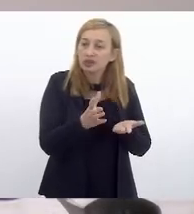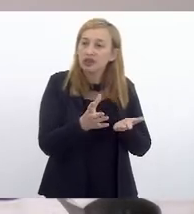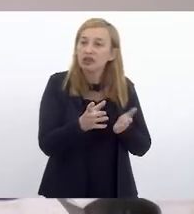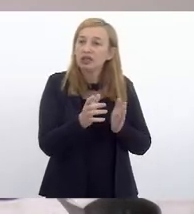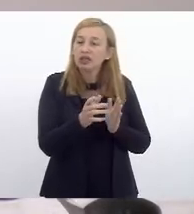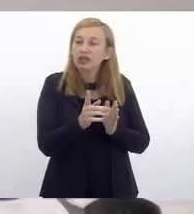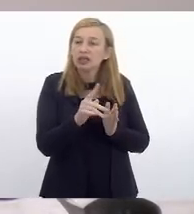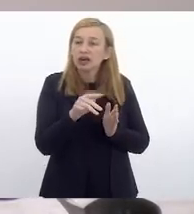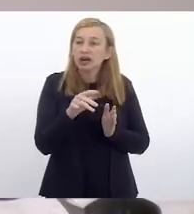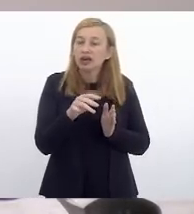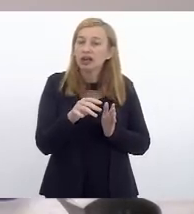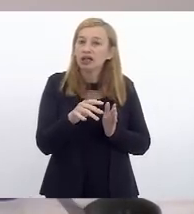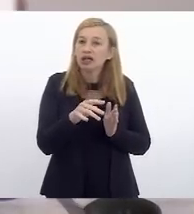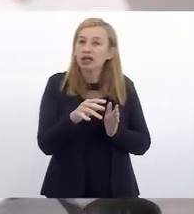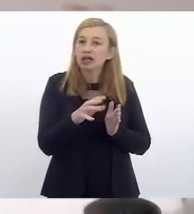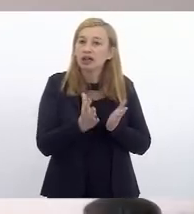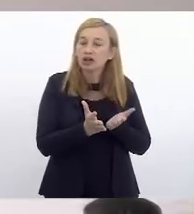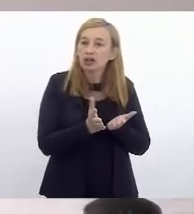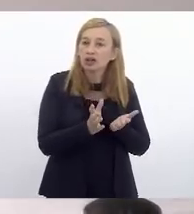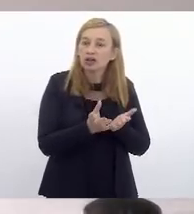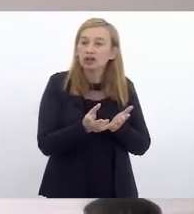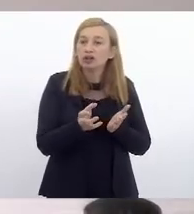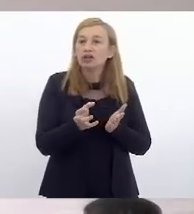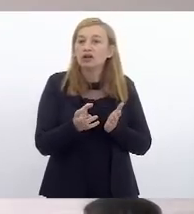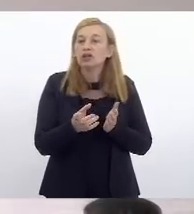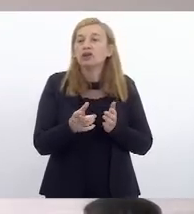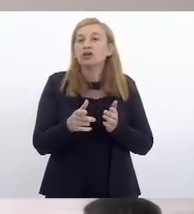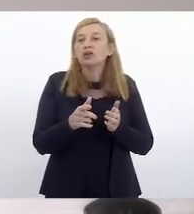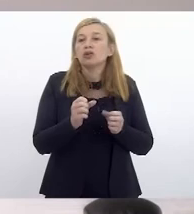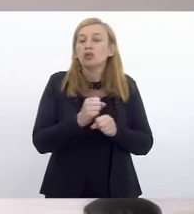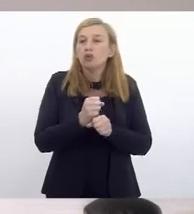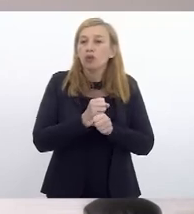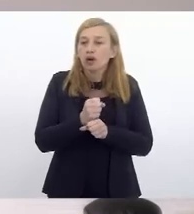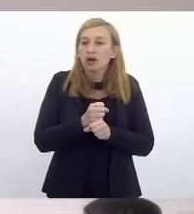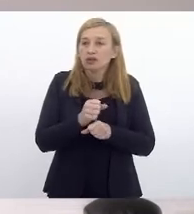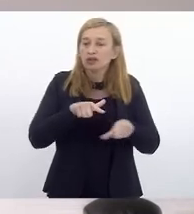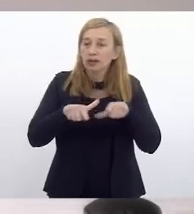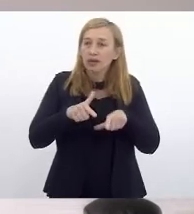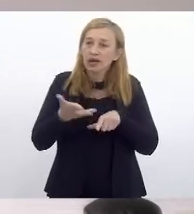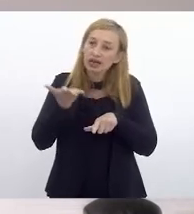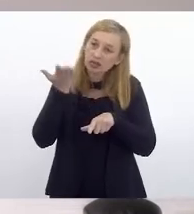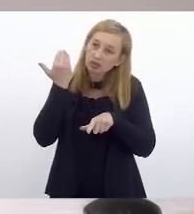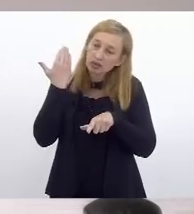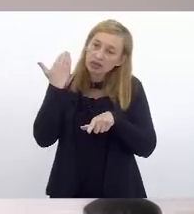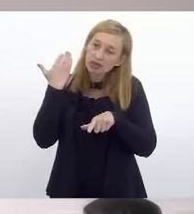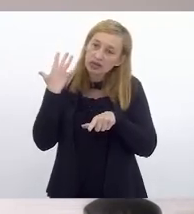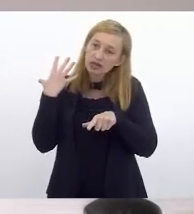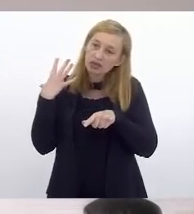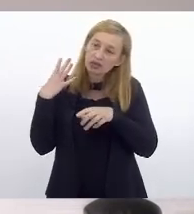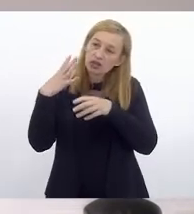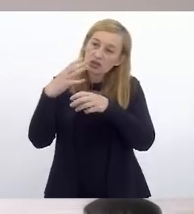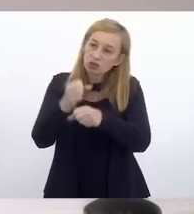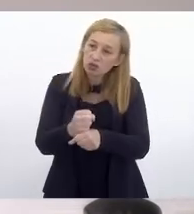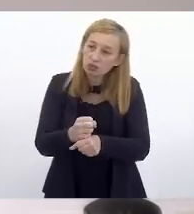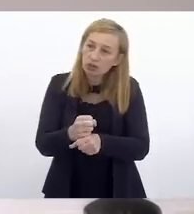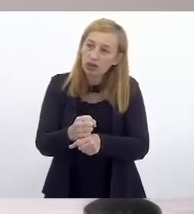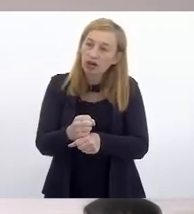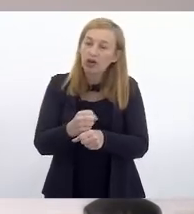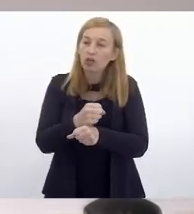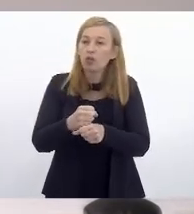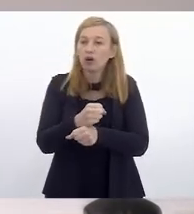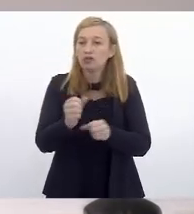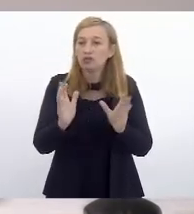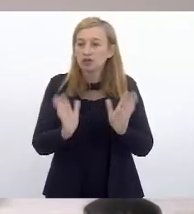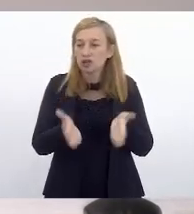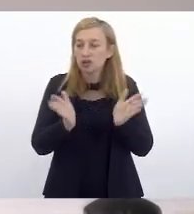receita do exercício anterior e cotejar com a do atual exercício, que, nesse caso